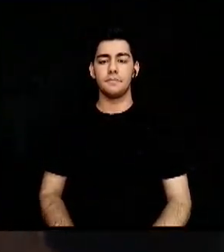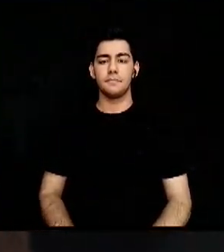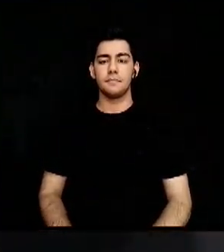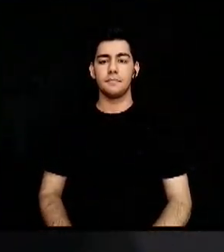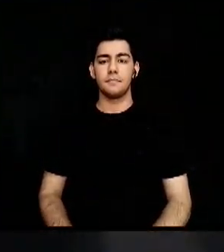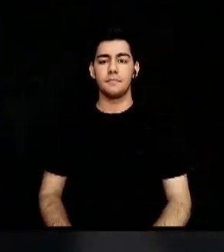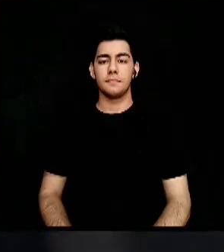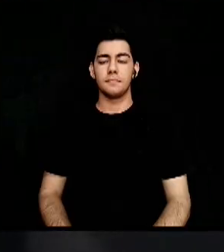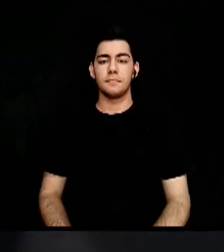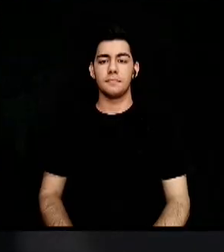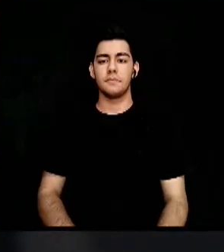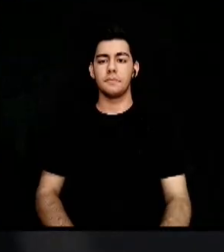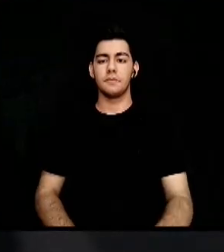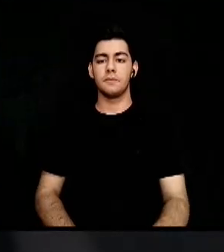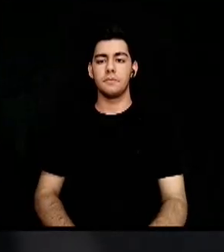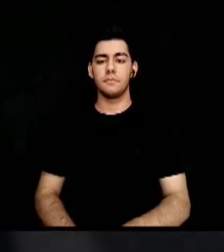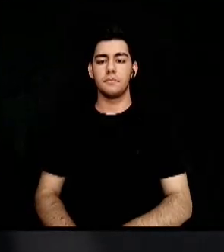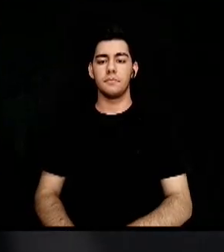respingar mesmo, né?